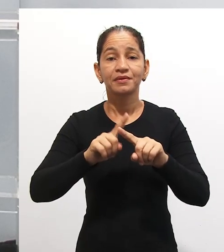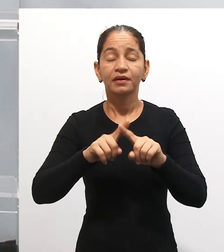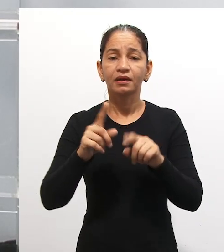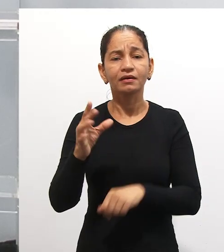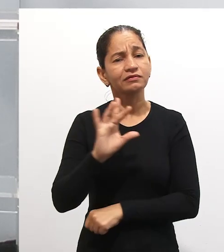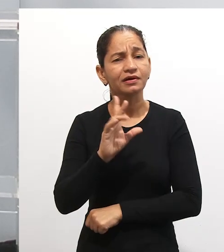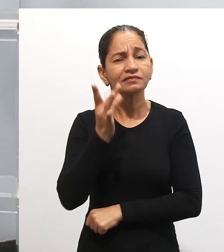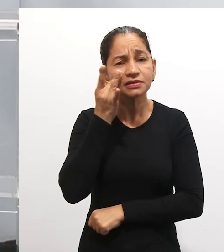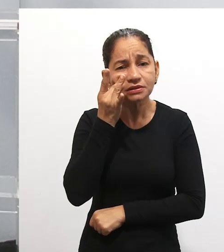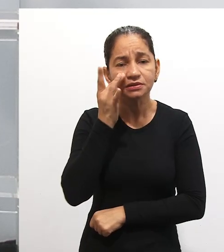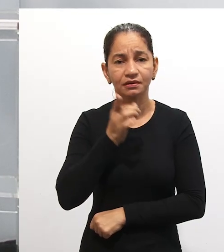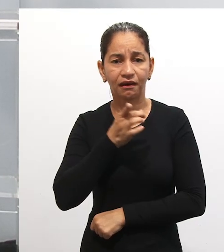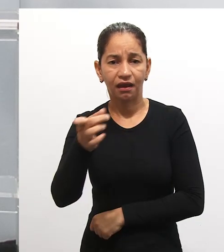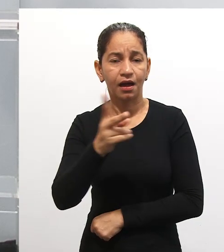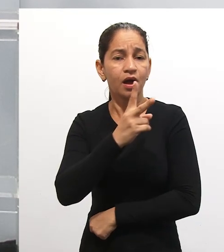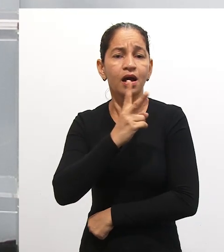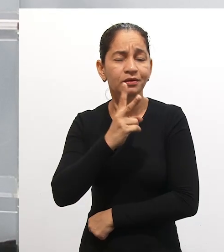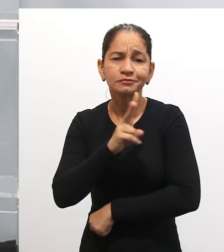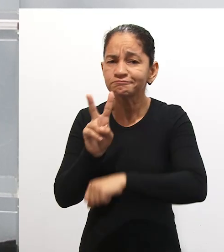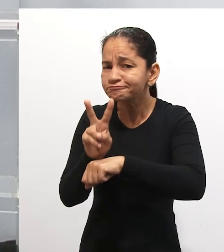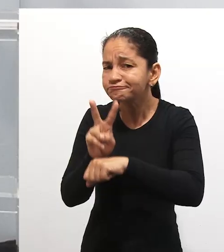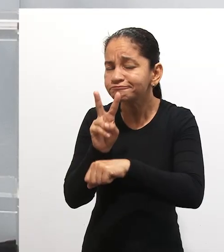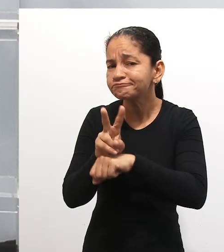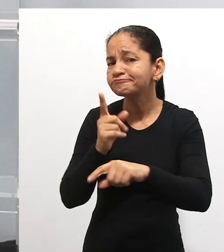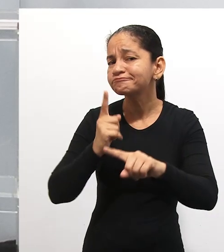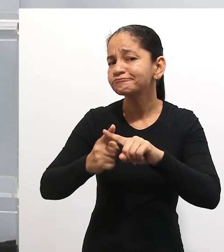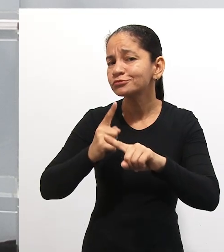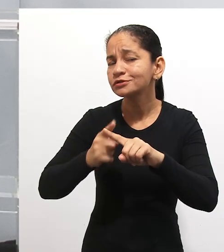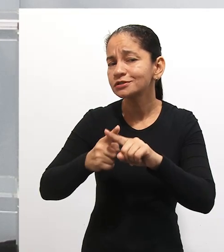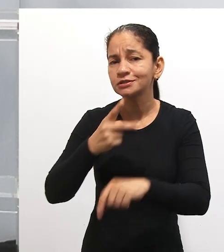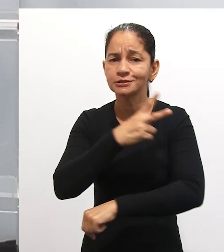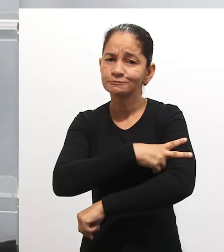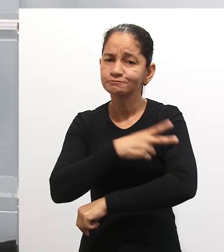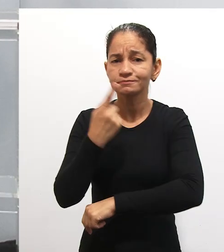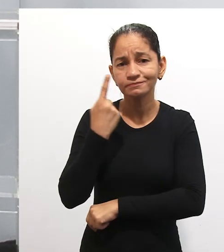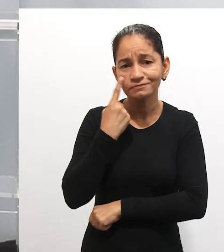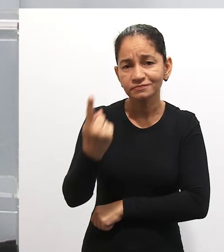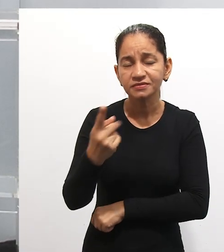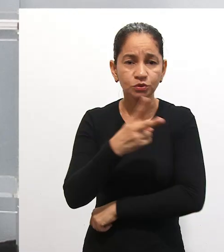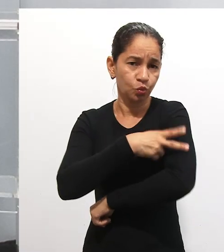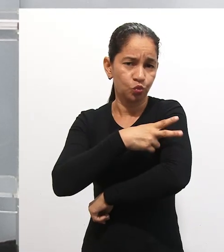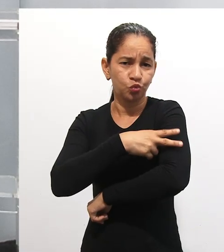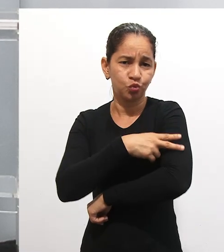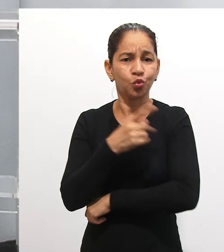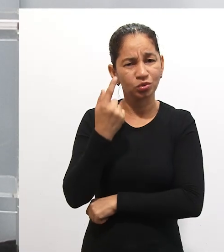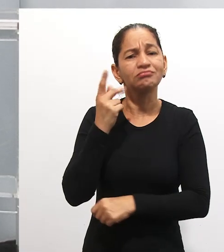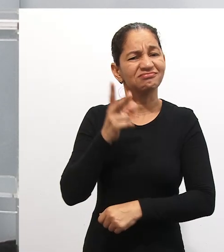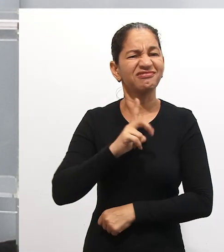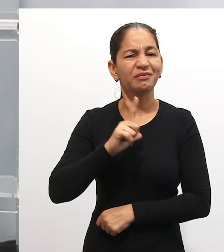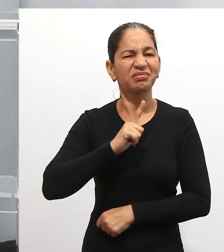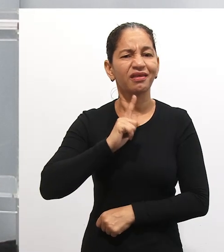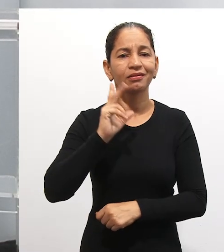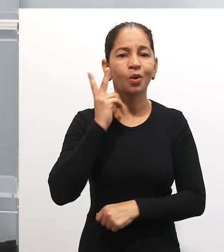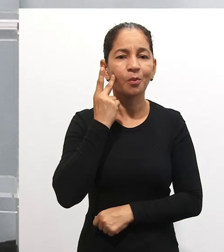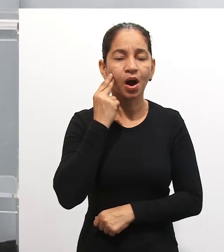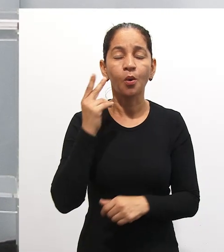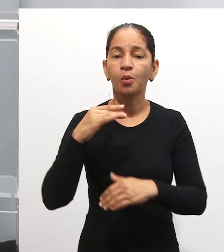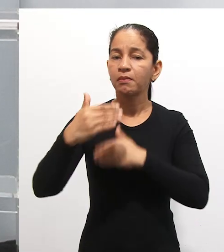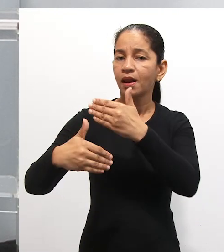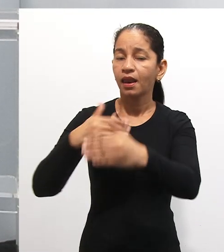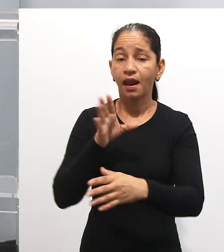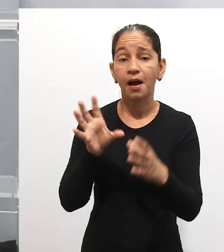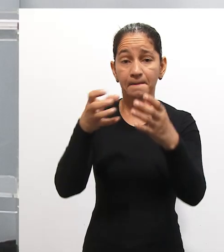supervisão sobre esses outros departamentos. Tem até um dos